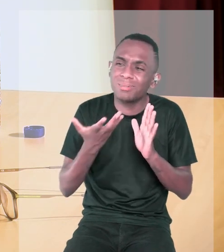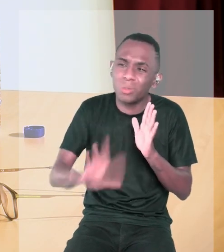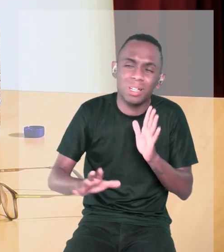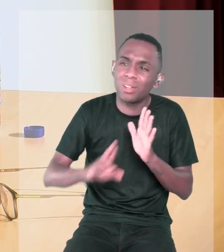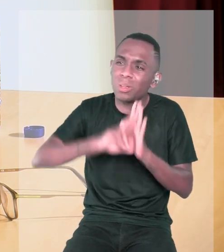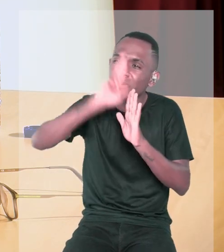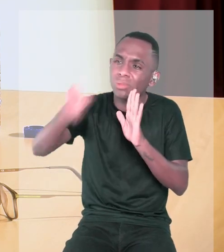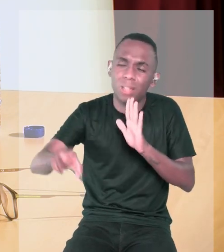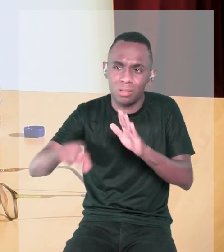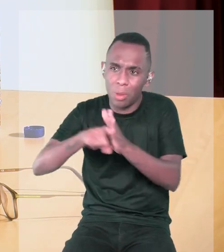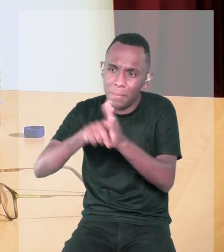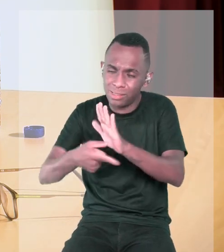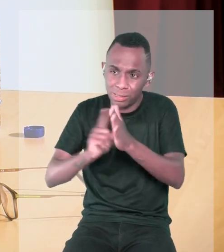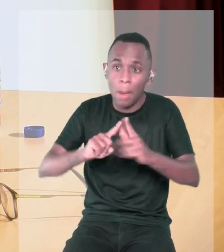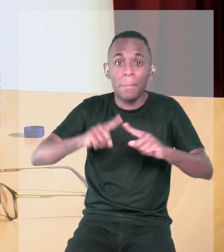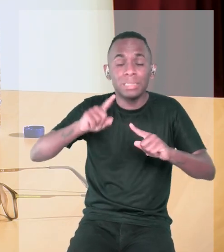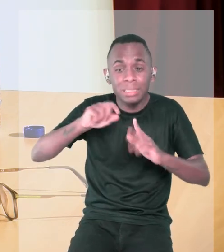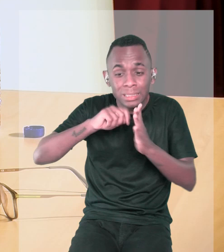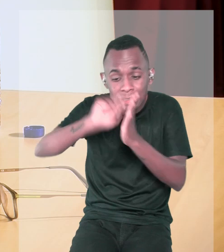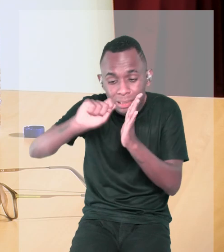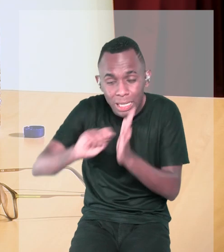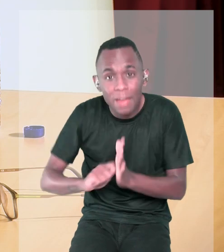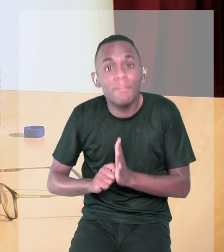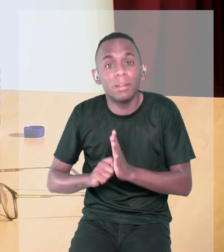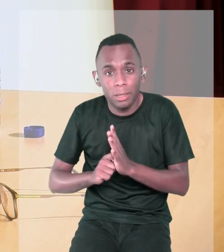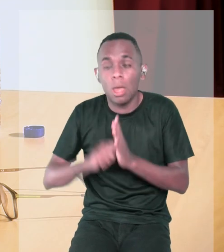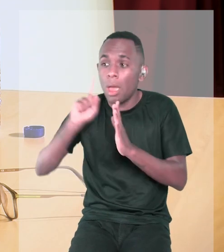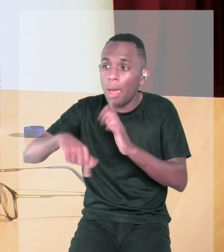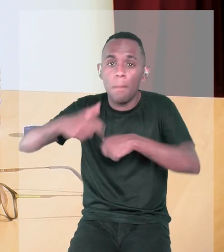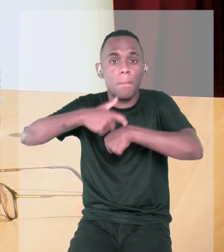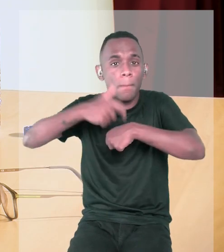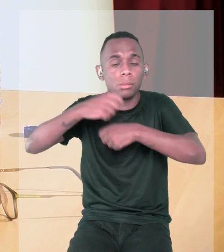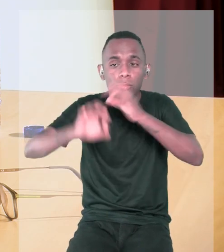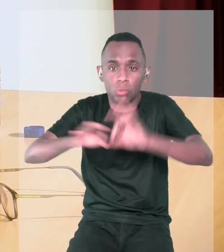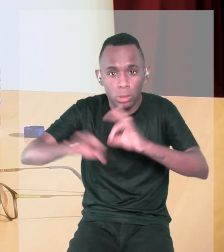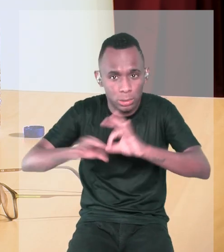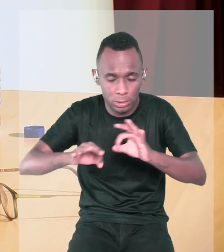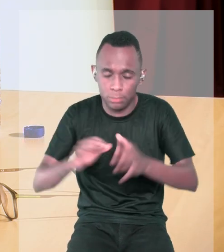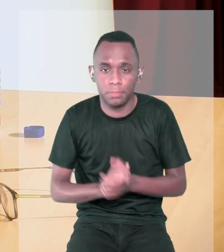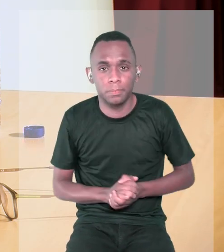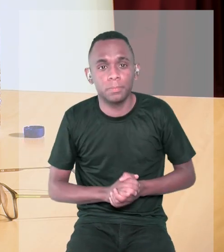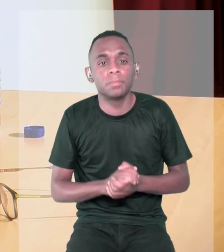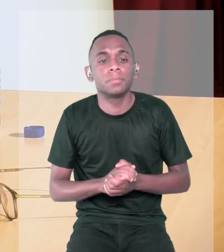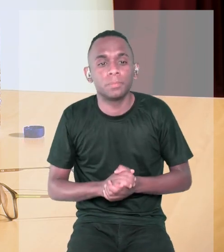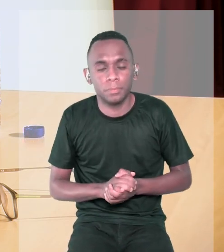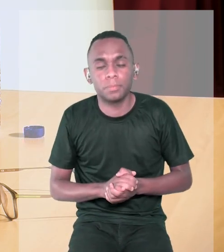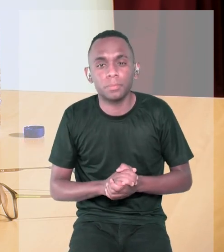queria entregar o resultado de uma investigação, mas escrever essa mesma investigação enquanto se efetuava,